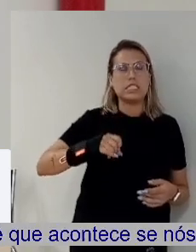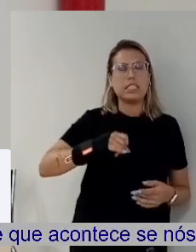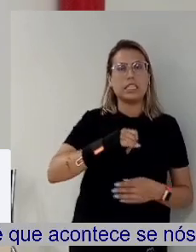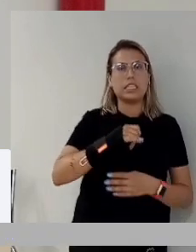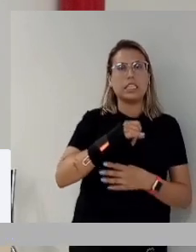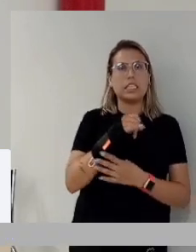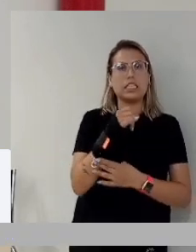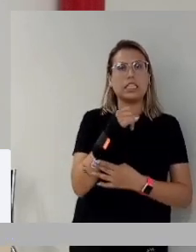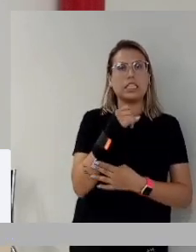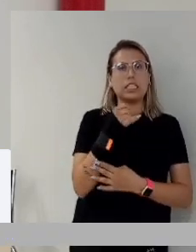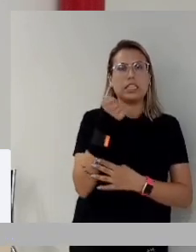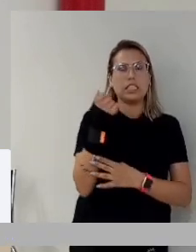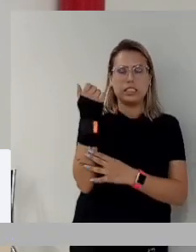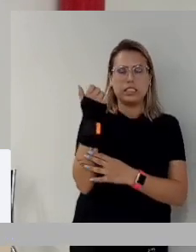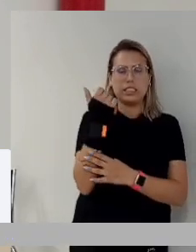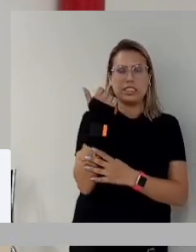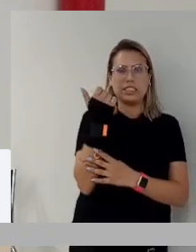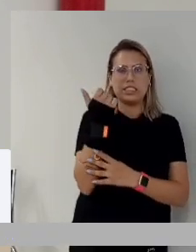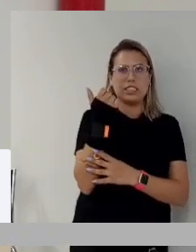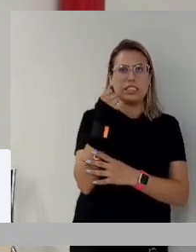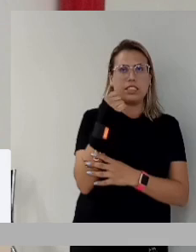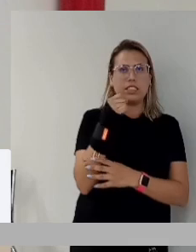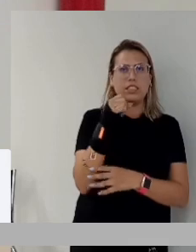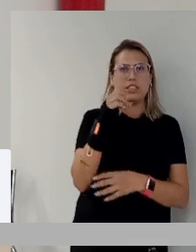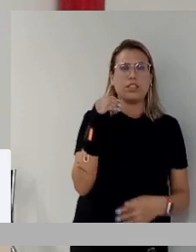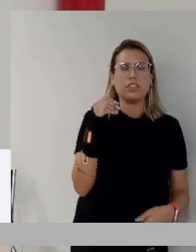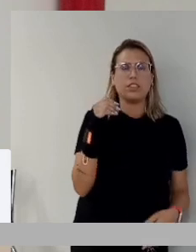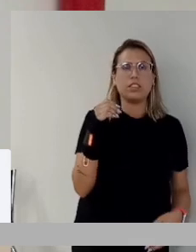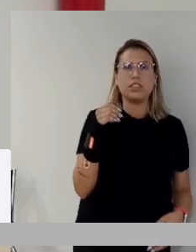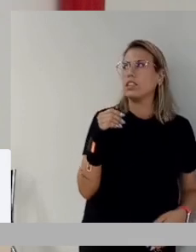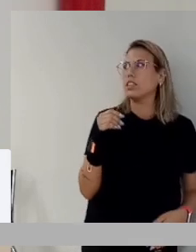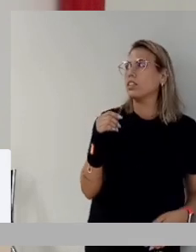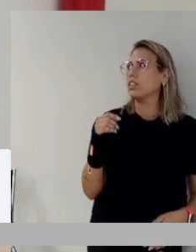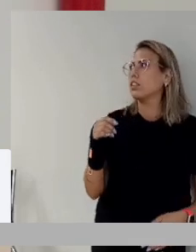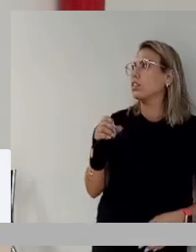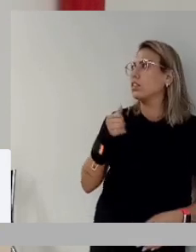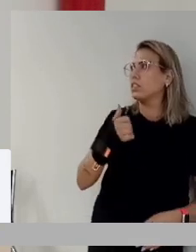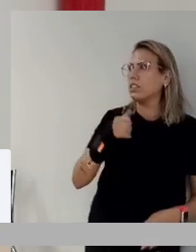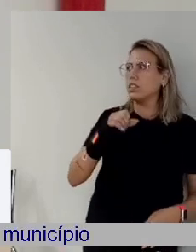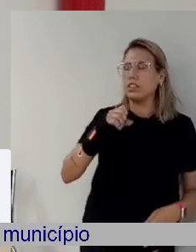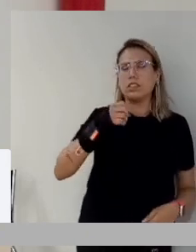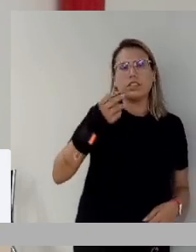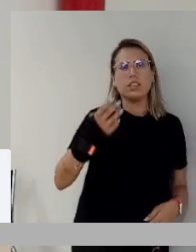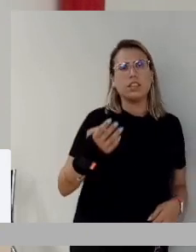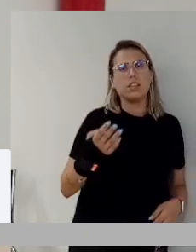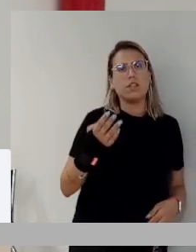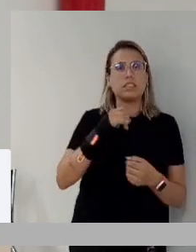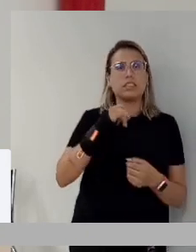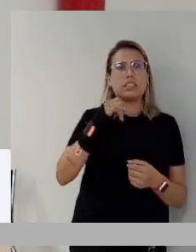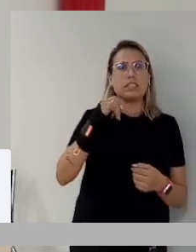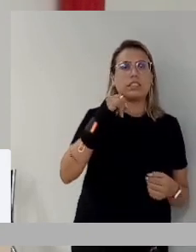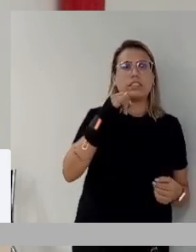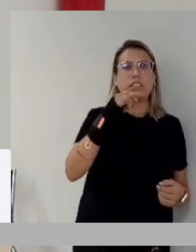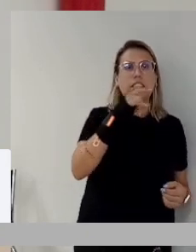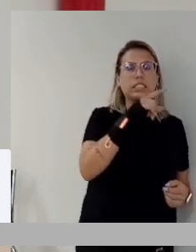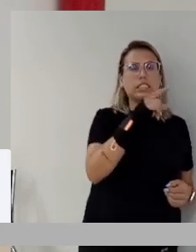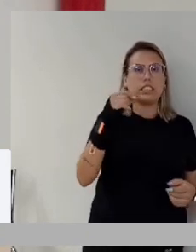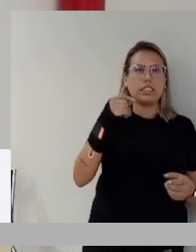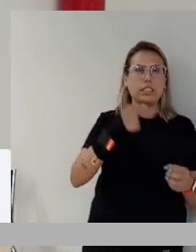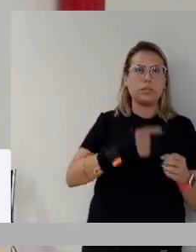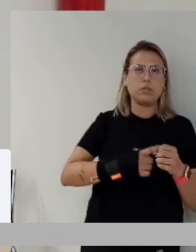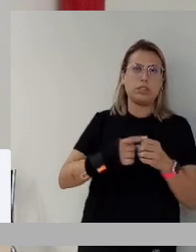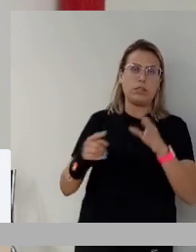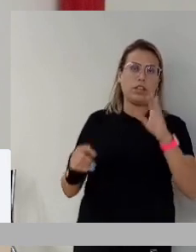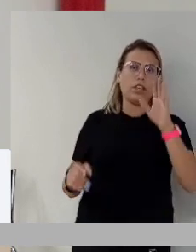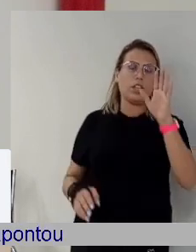180 e quantos municípios 184 municípios vejamos o seguinte se 100 municípios atingir